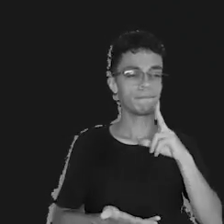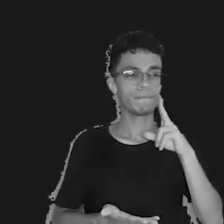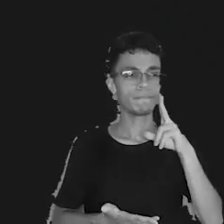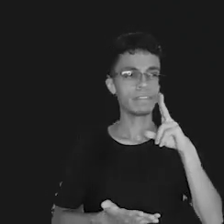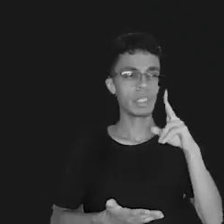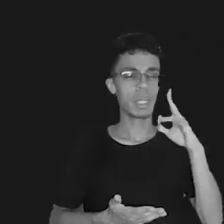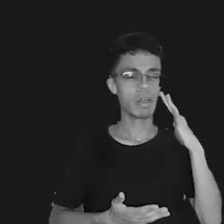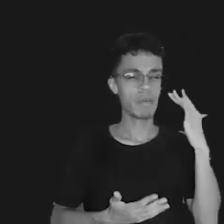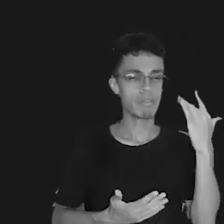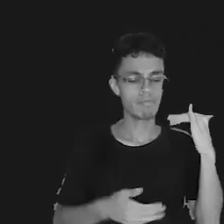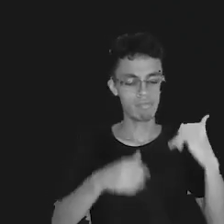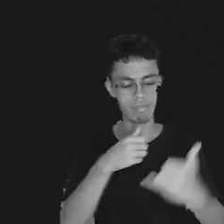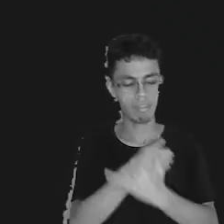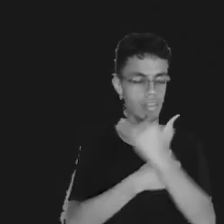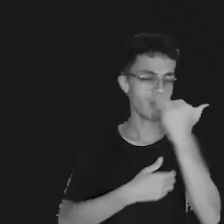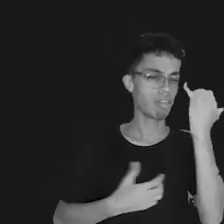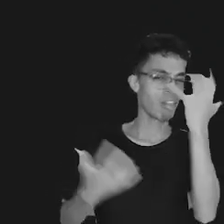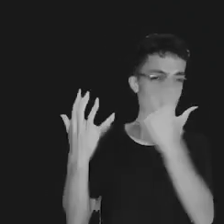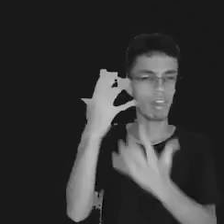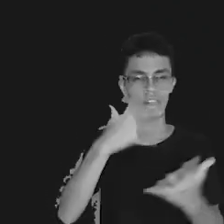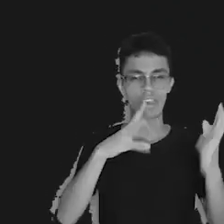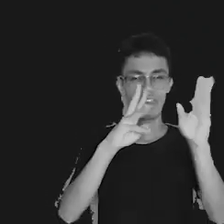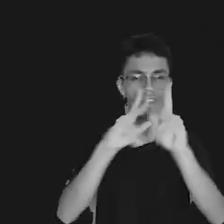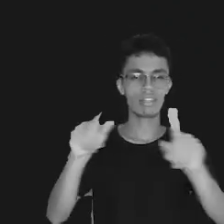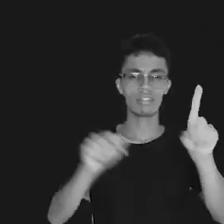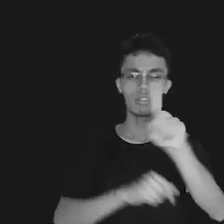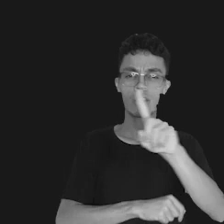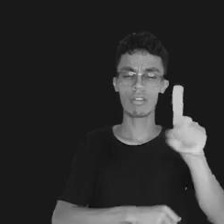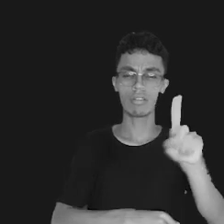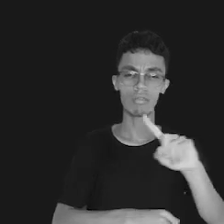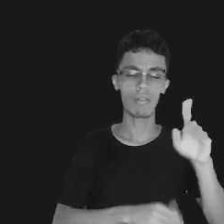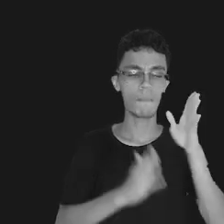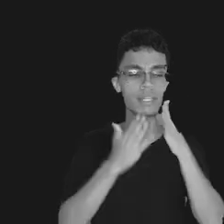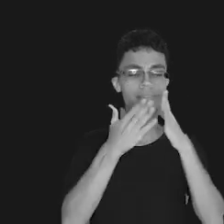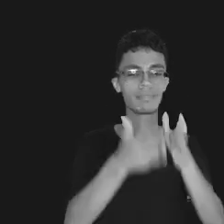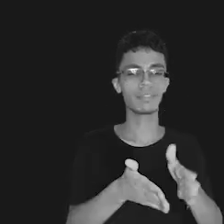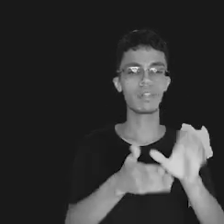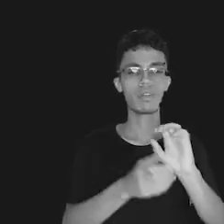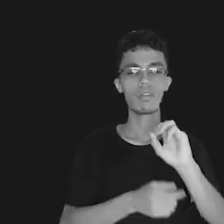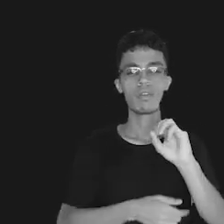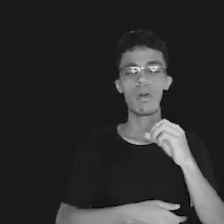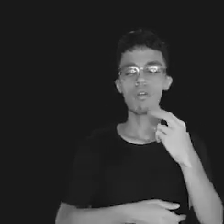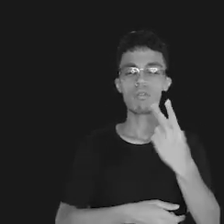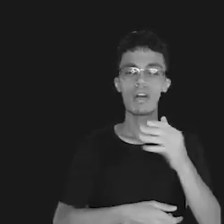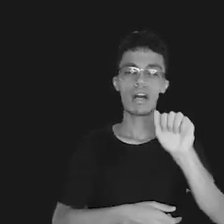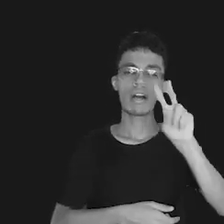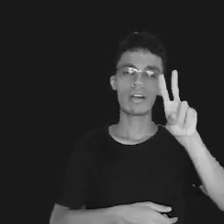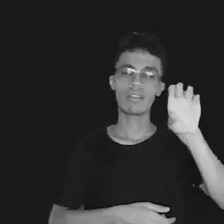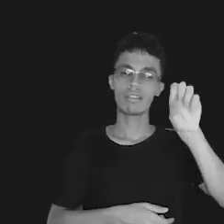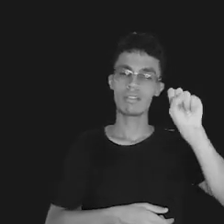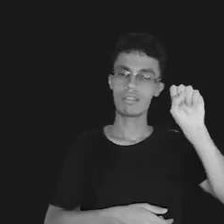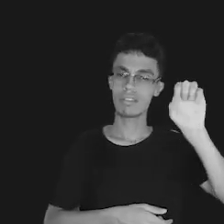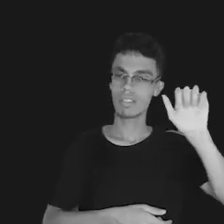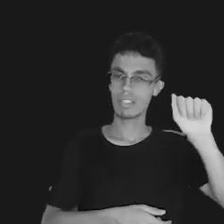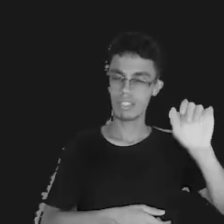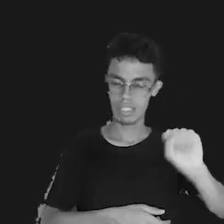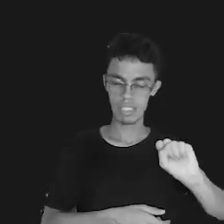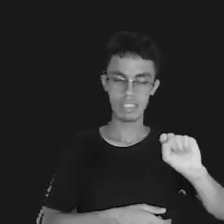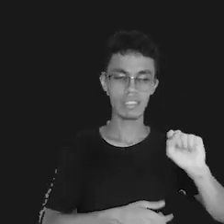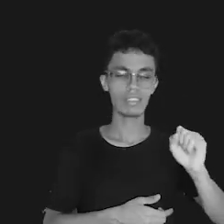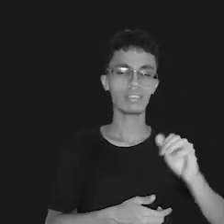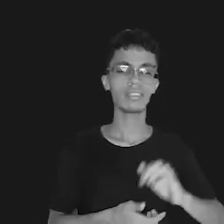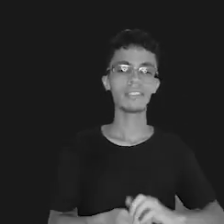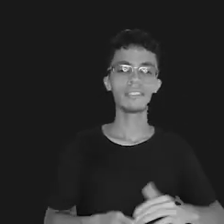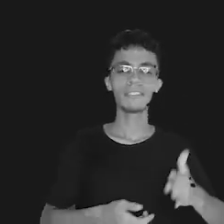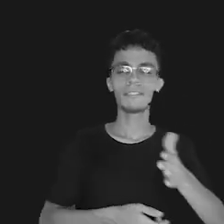nos engana contexto de aspereza. Ou às avessas. Vil de parecença, mas